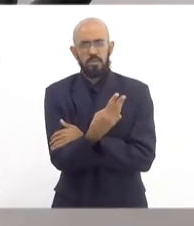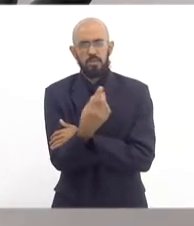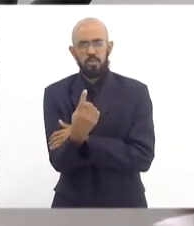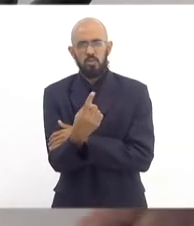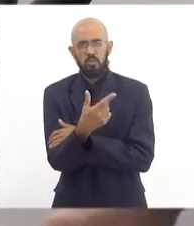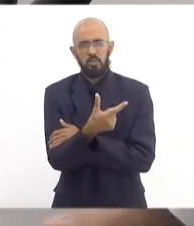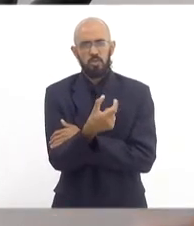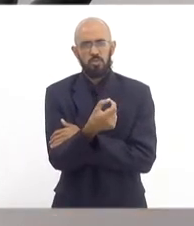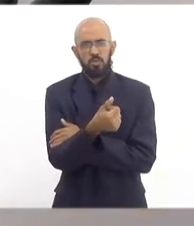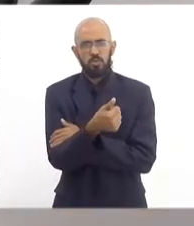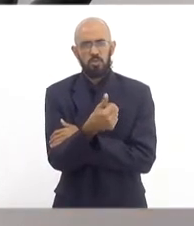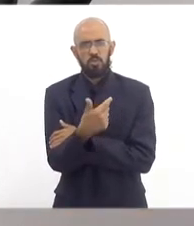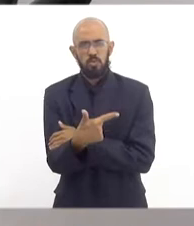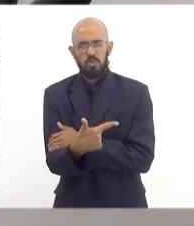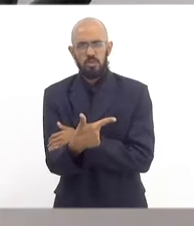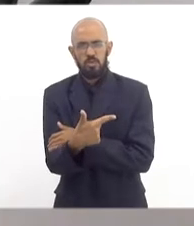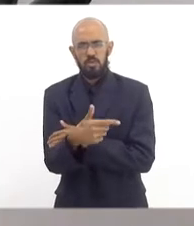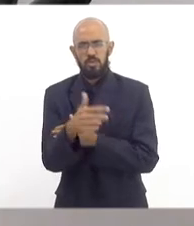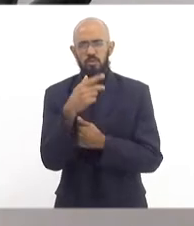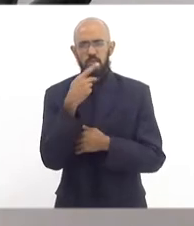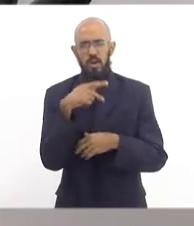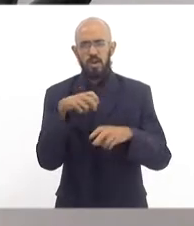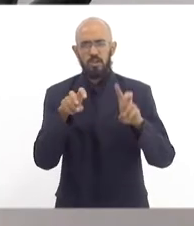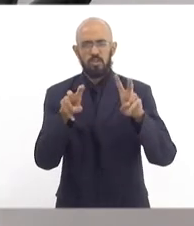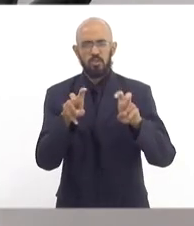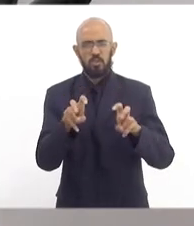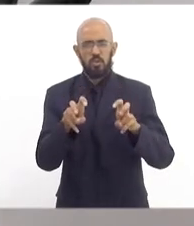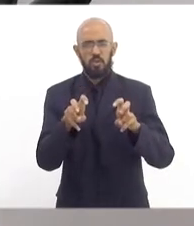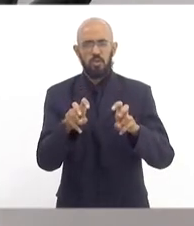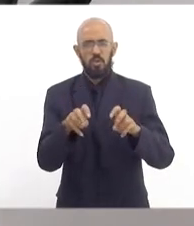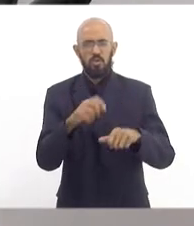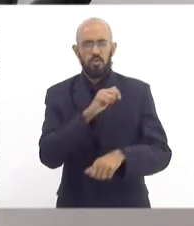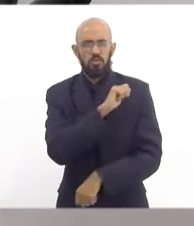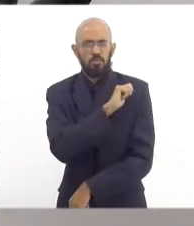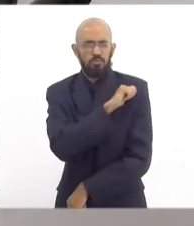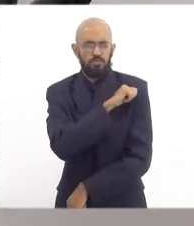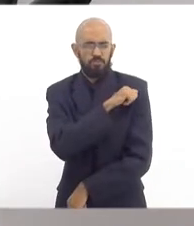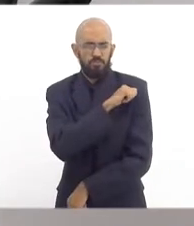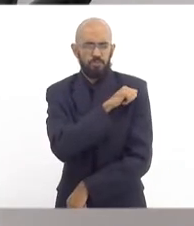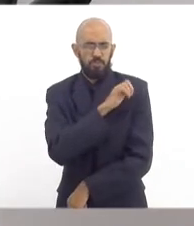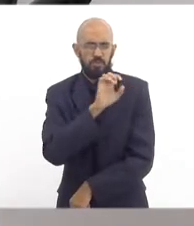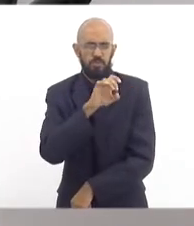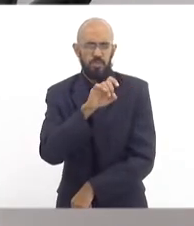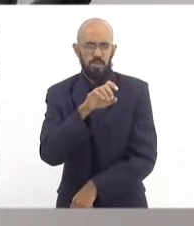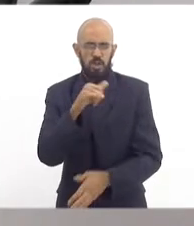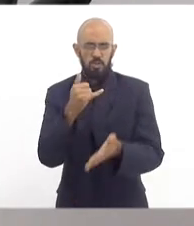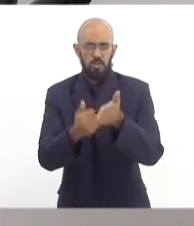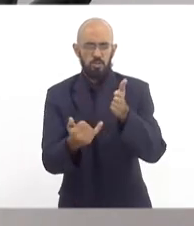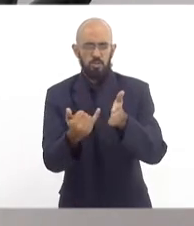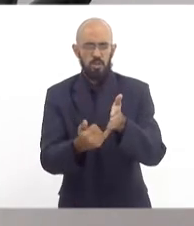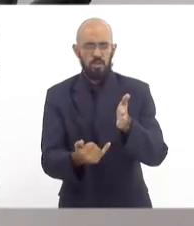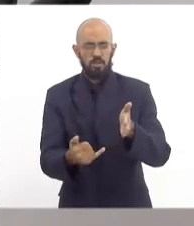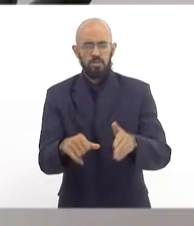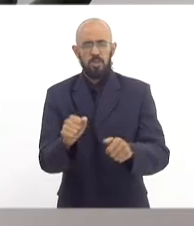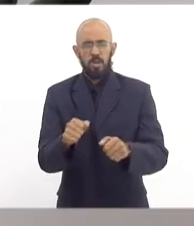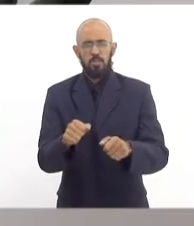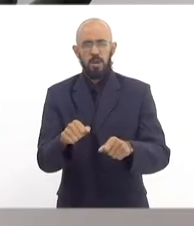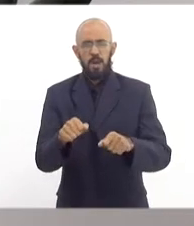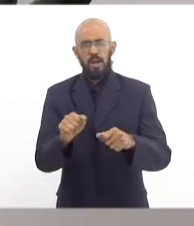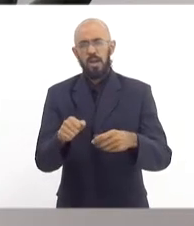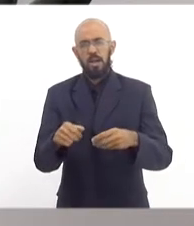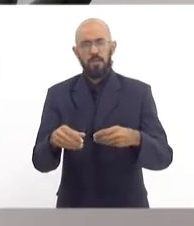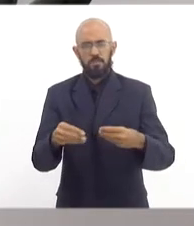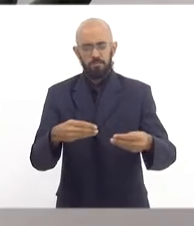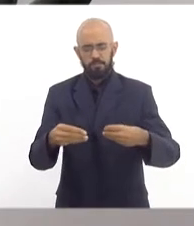2012 que dispõe sobre a aplicação do regime especial de tributação para estabelecimentos fabricantes